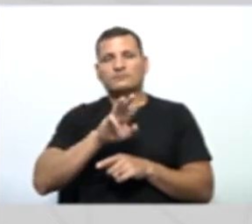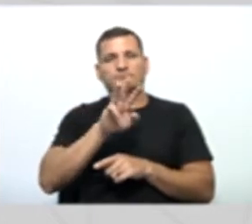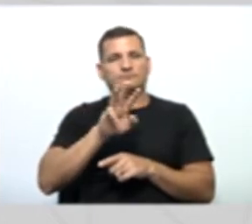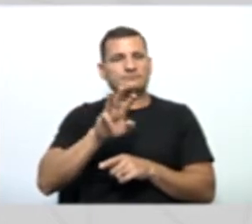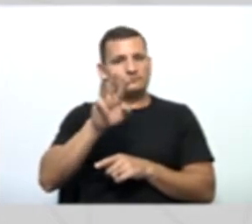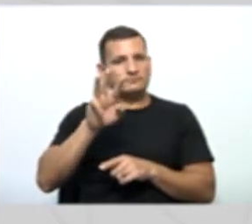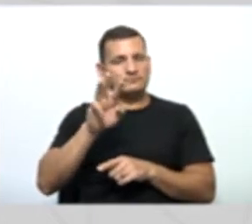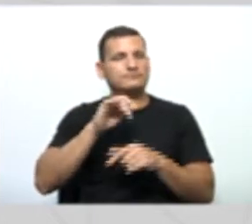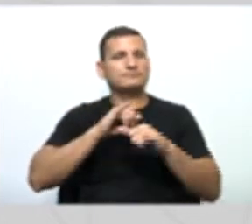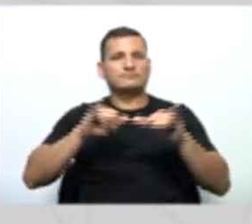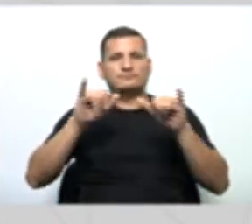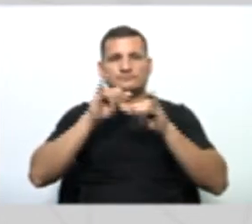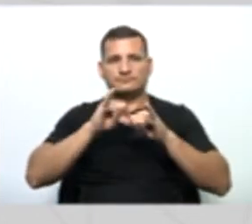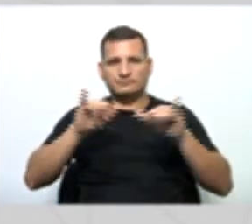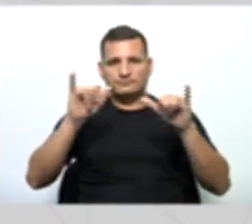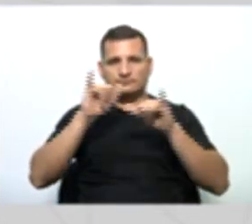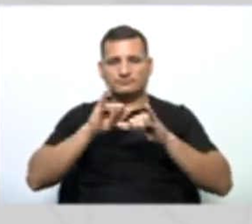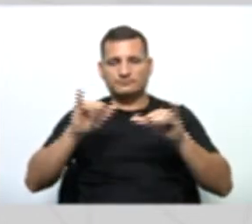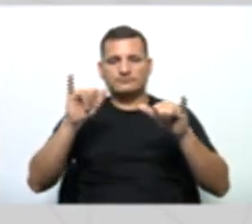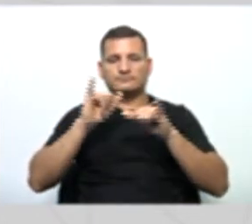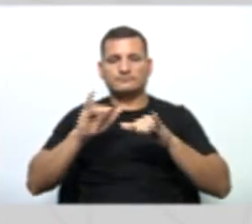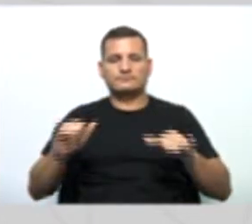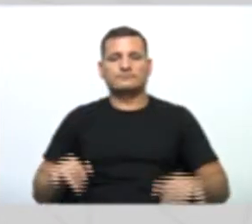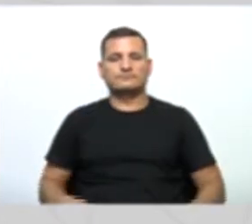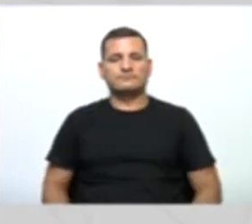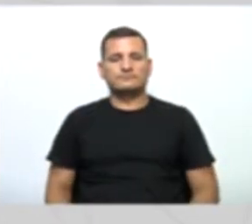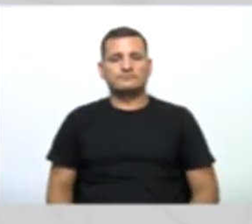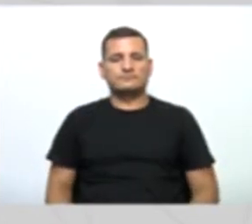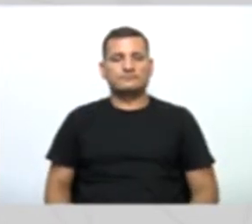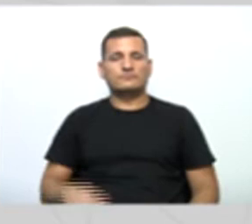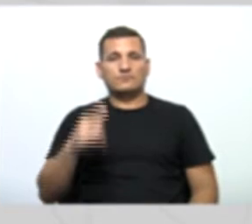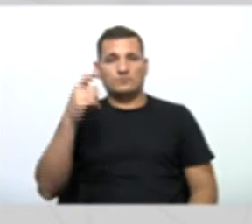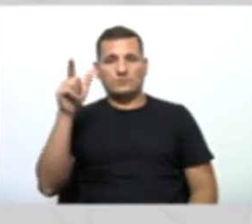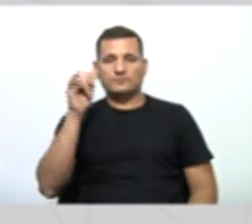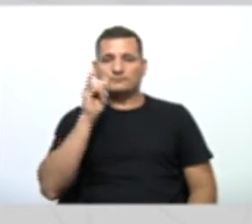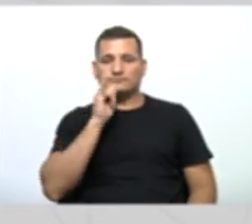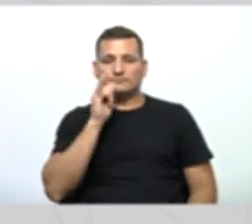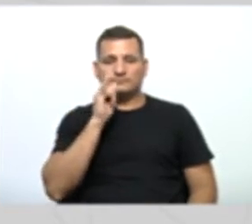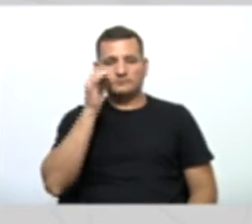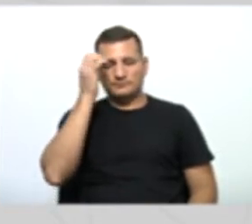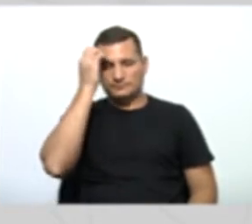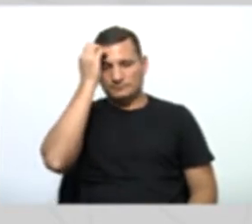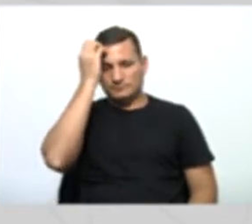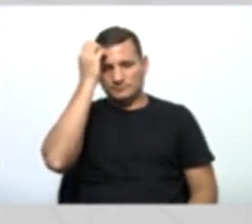de publicidades, certo? Outro exemplo de contraste.